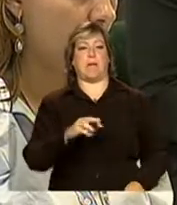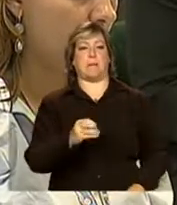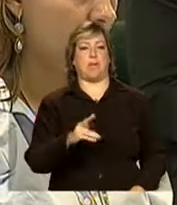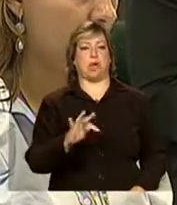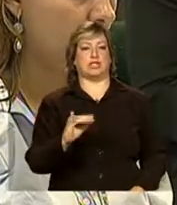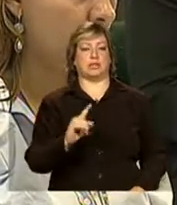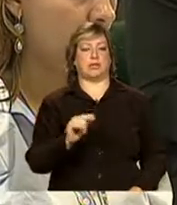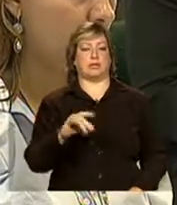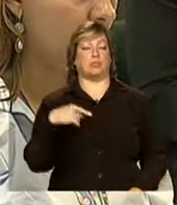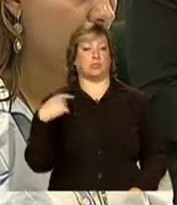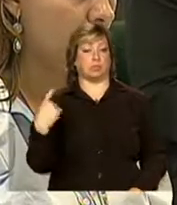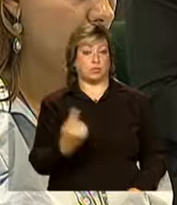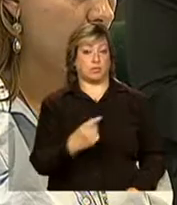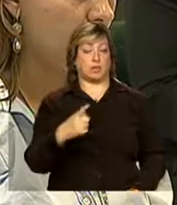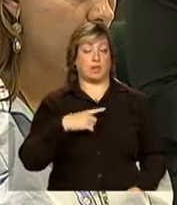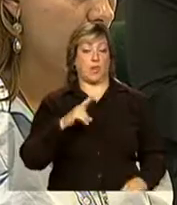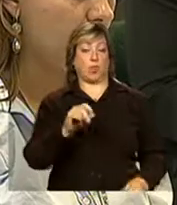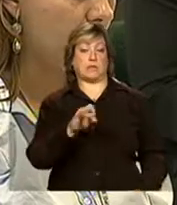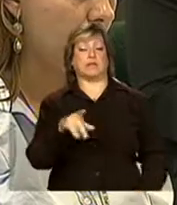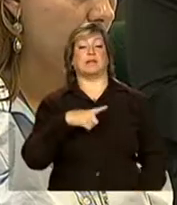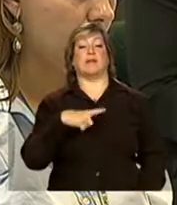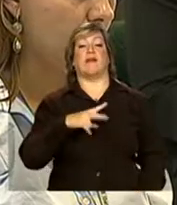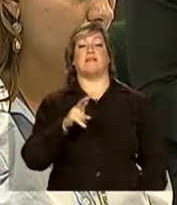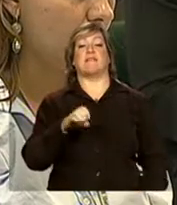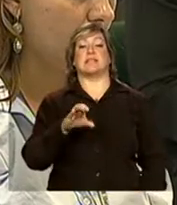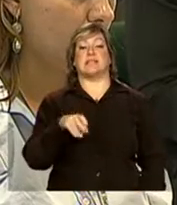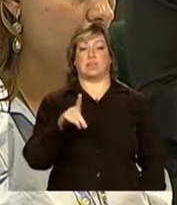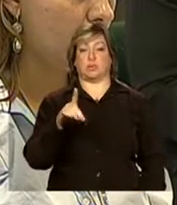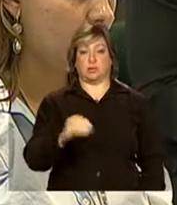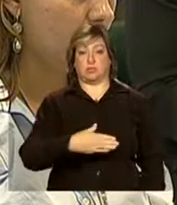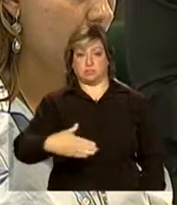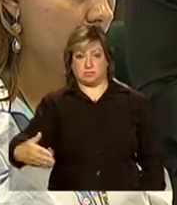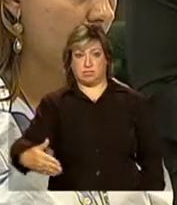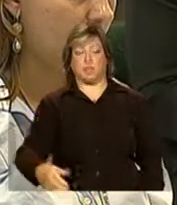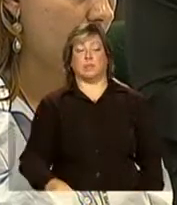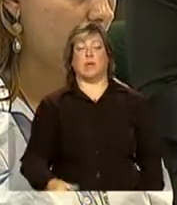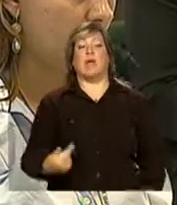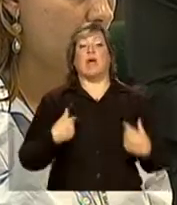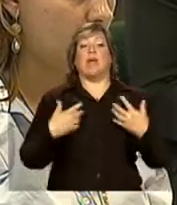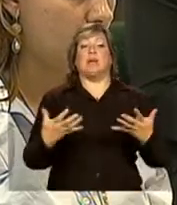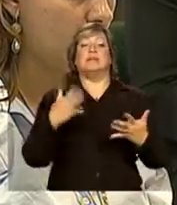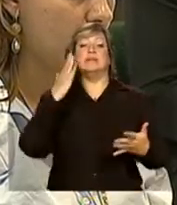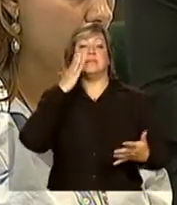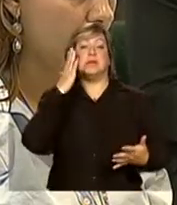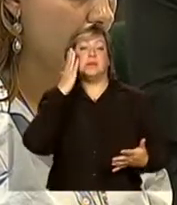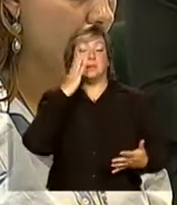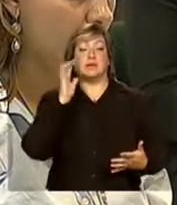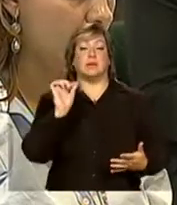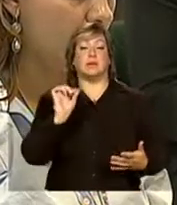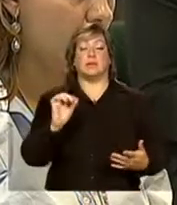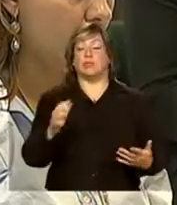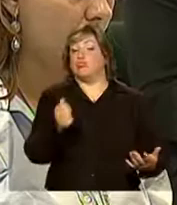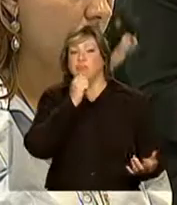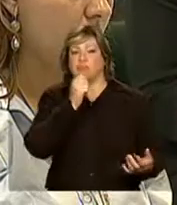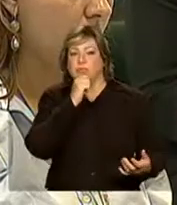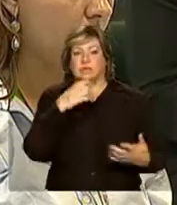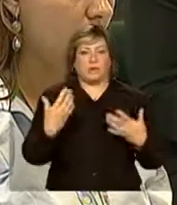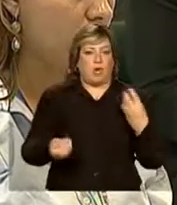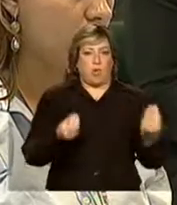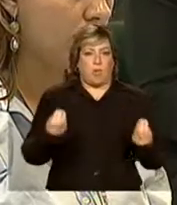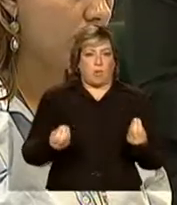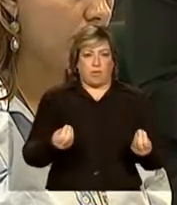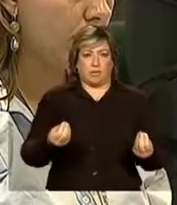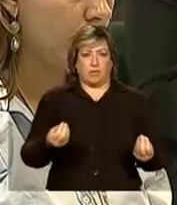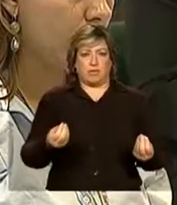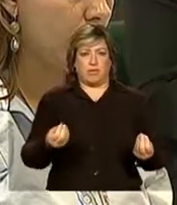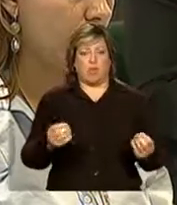estão vencendo. Eu gostaria de saber, claro que não tem uma estimativa ainda, vocês têm uma